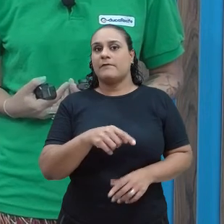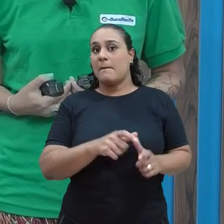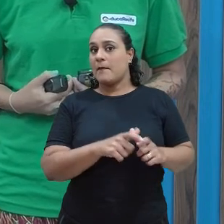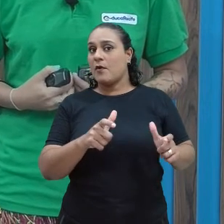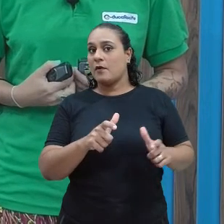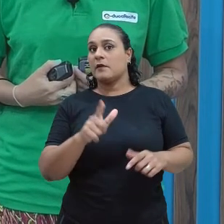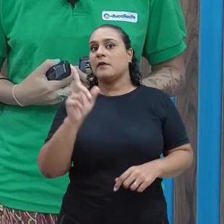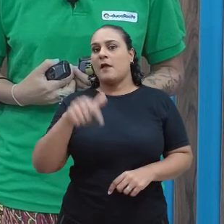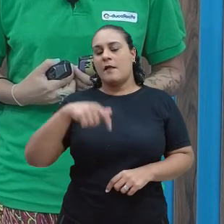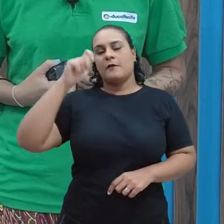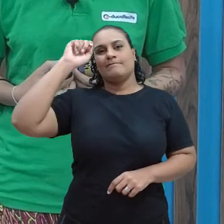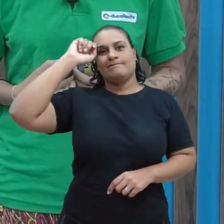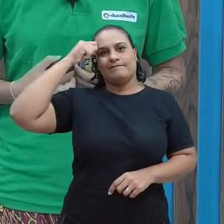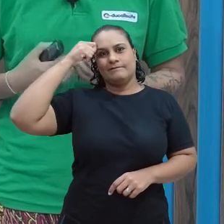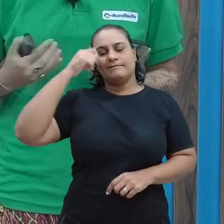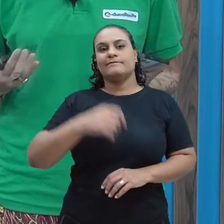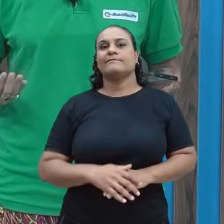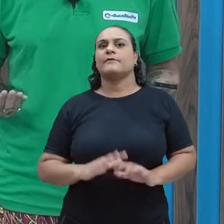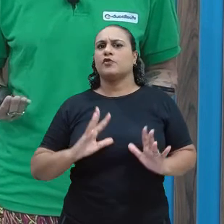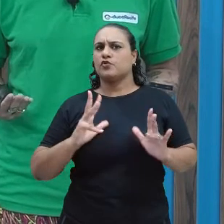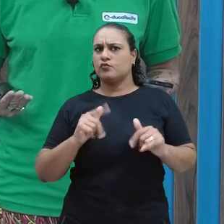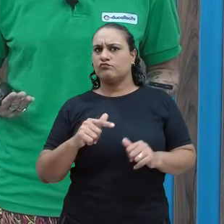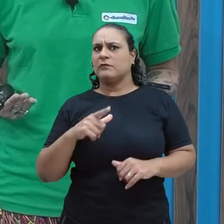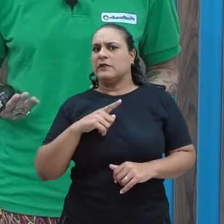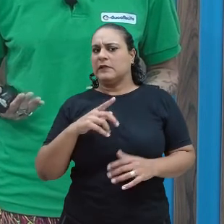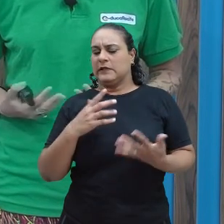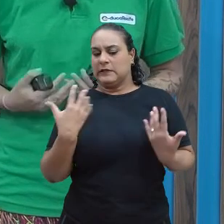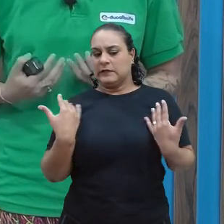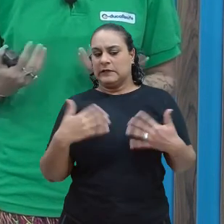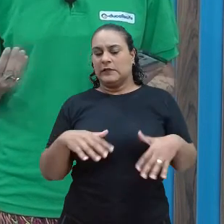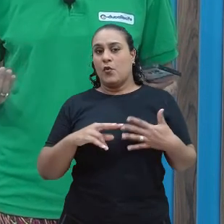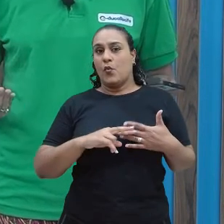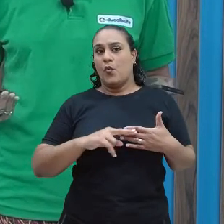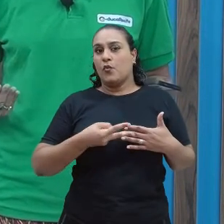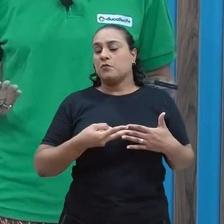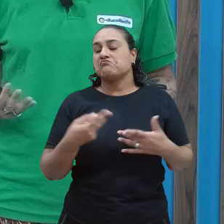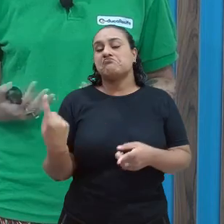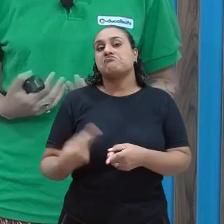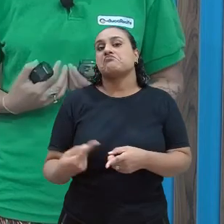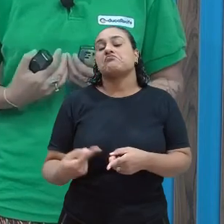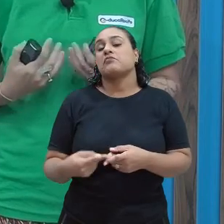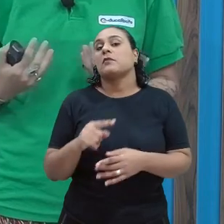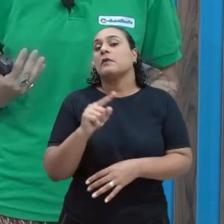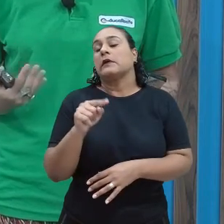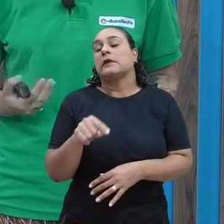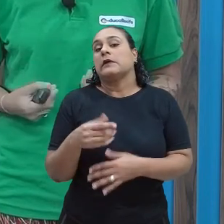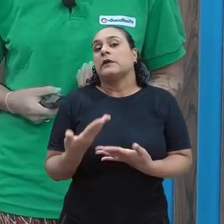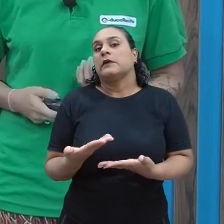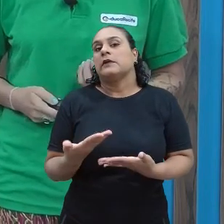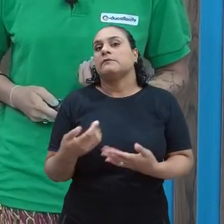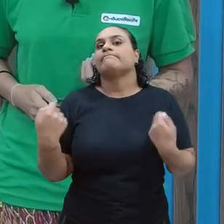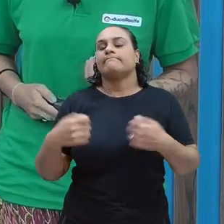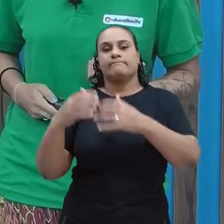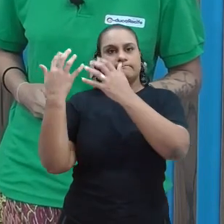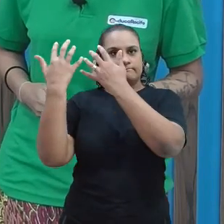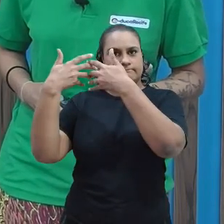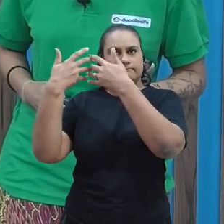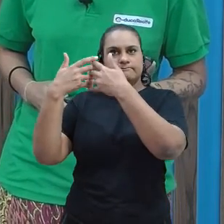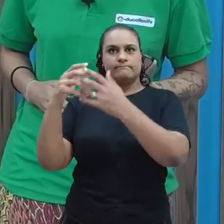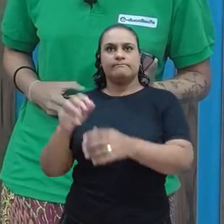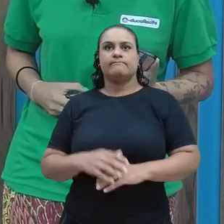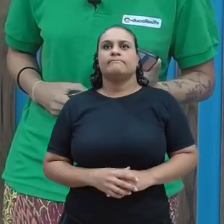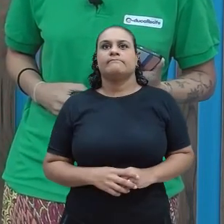negras. Então, tudo isso tem algum reflexo, né? Por que será? A gente precisa refletir sobre